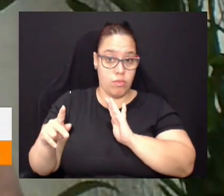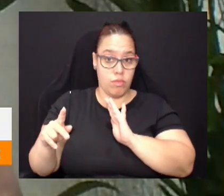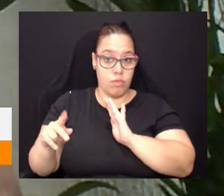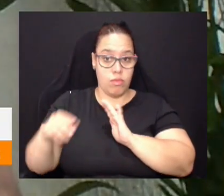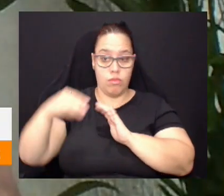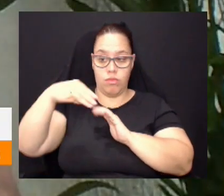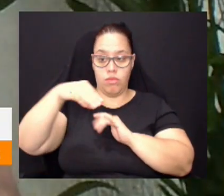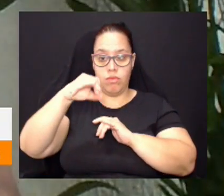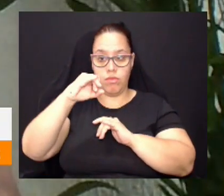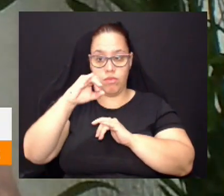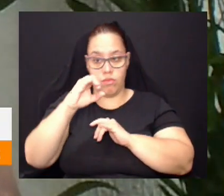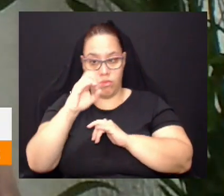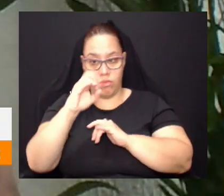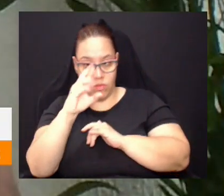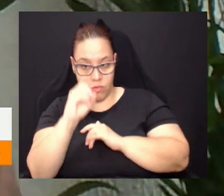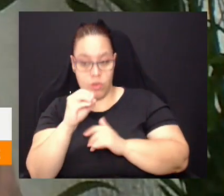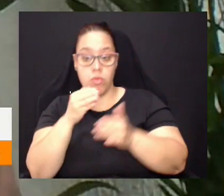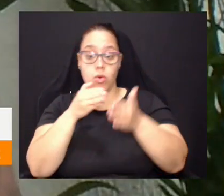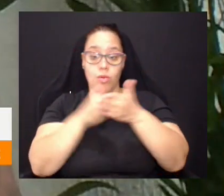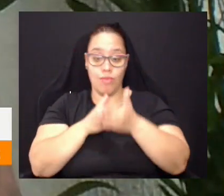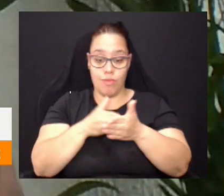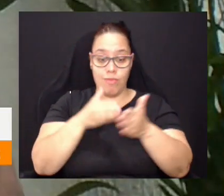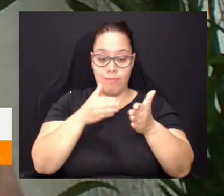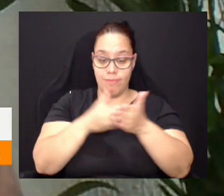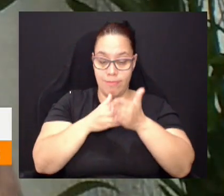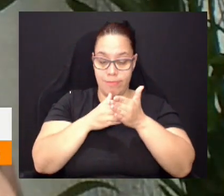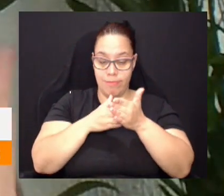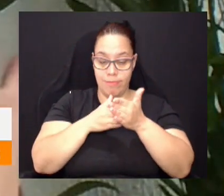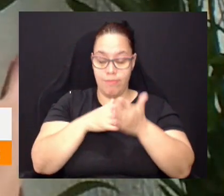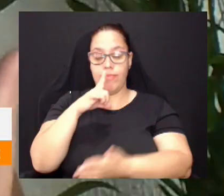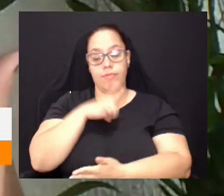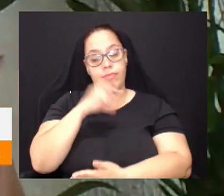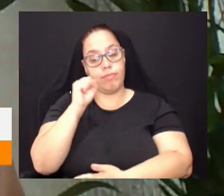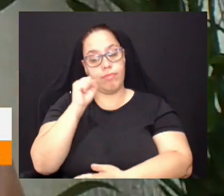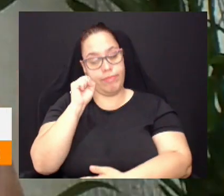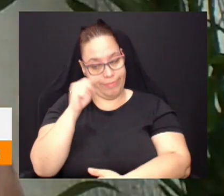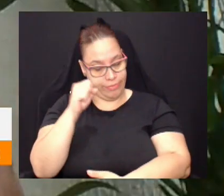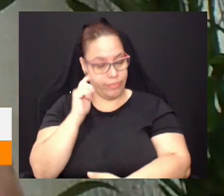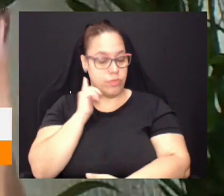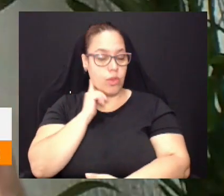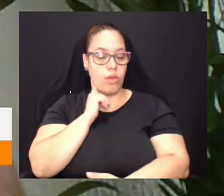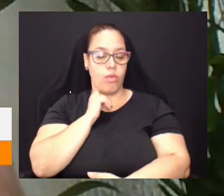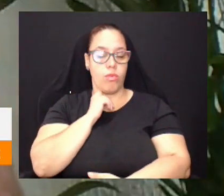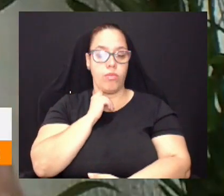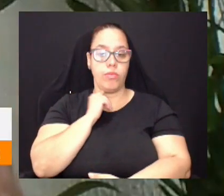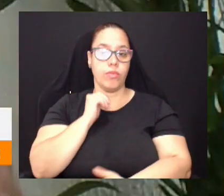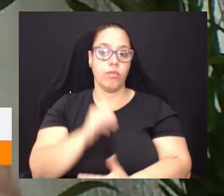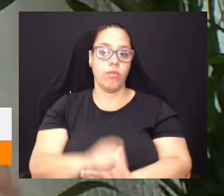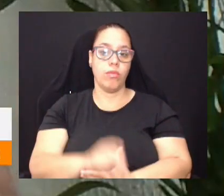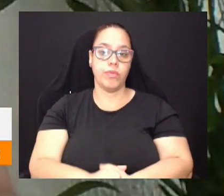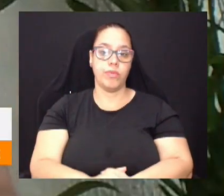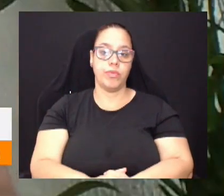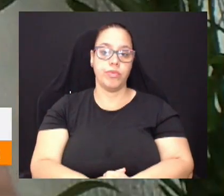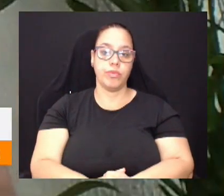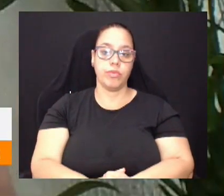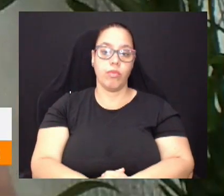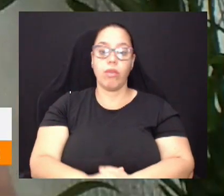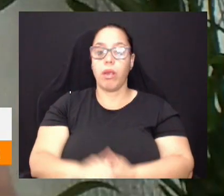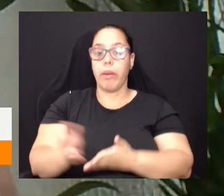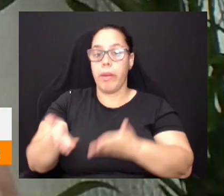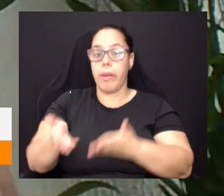micropausas, e que tenha, sim, né, no momento oportuno, processos em